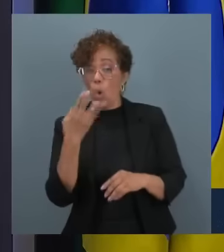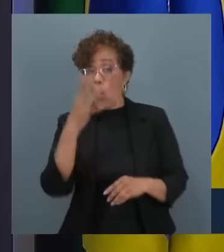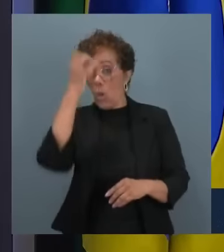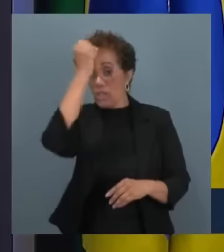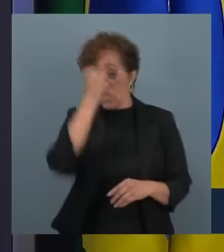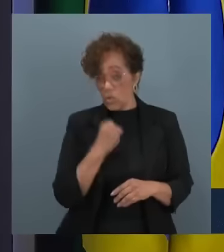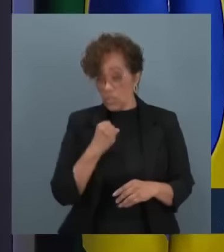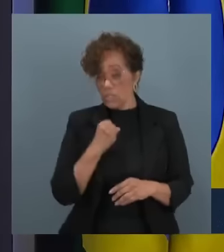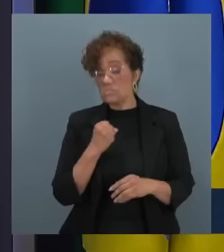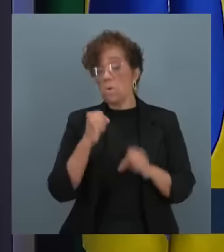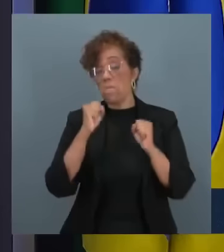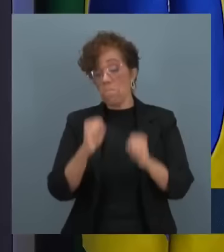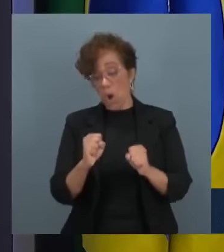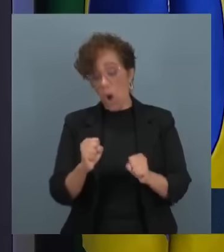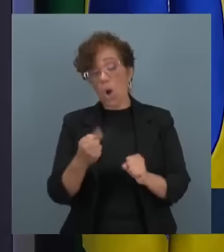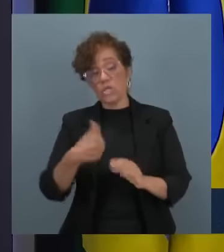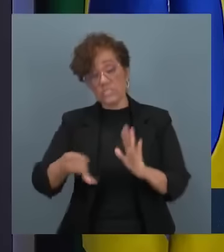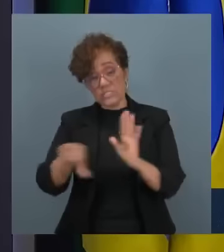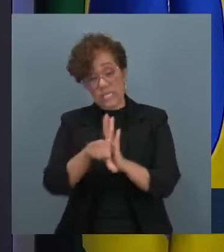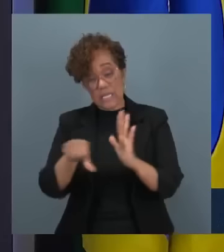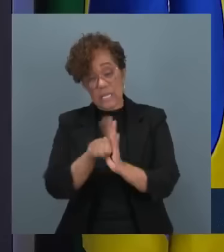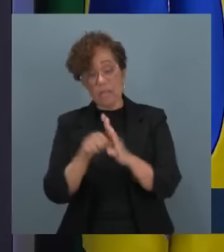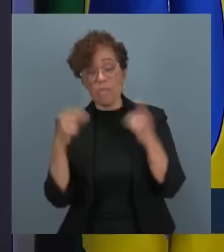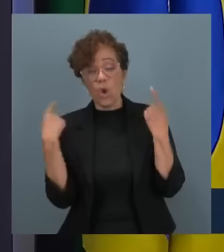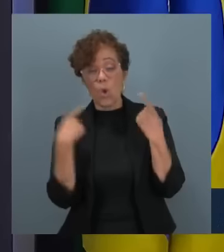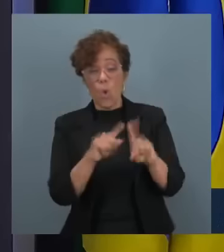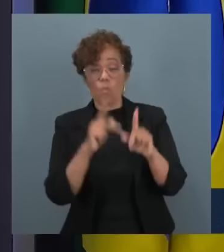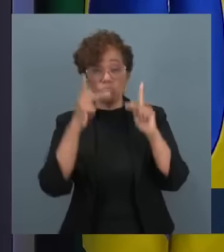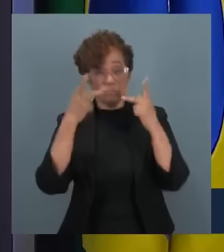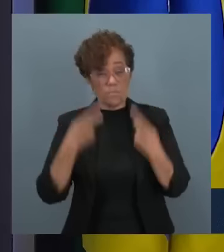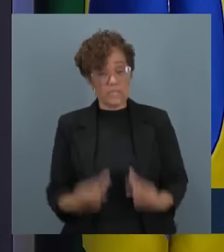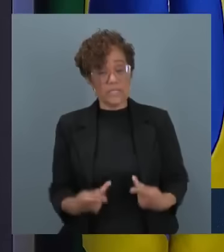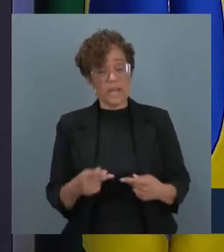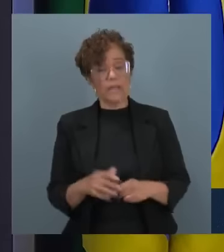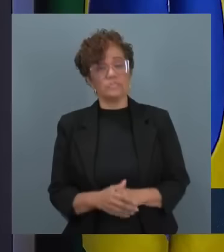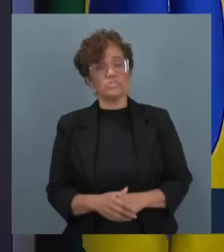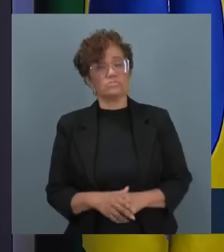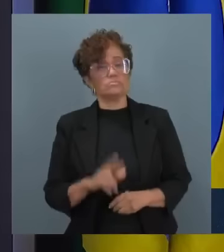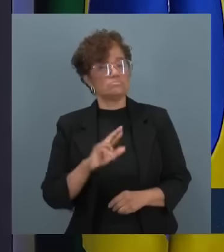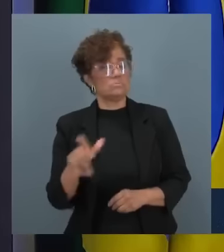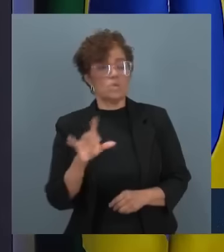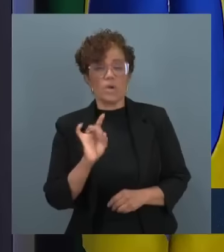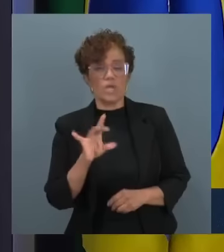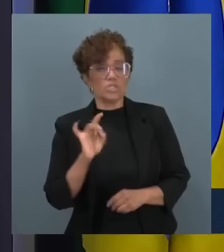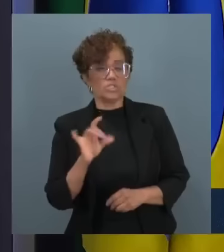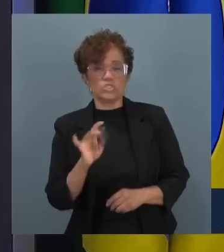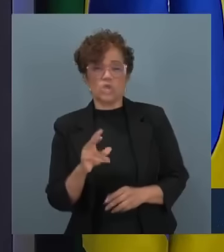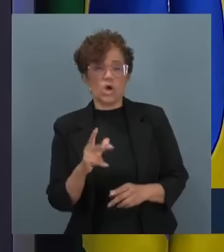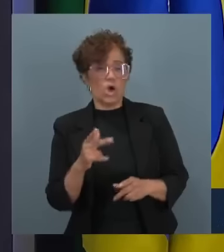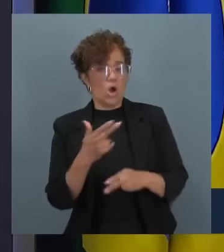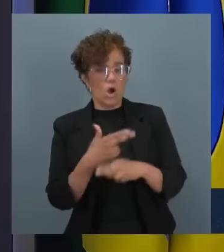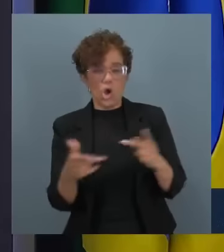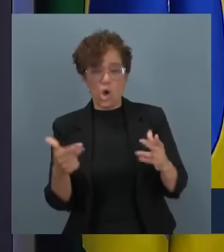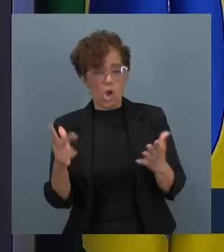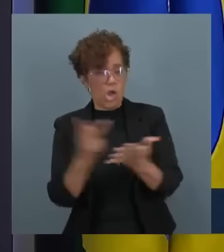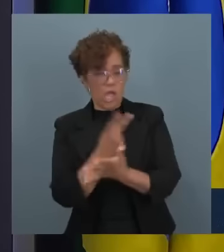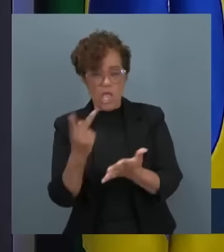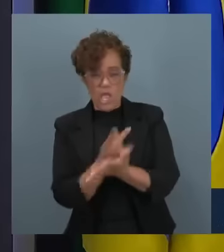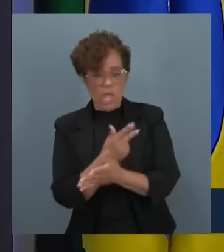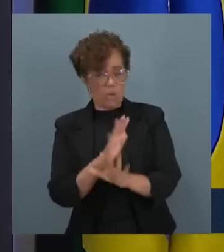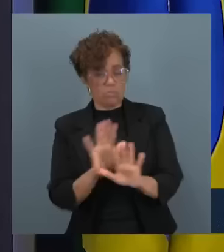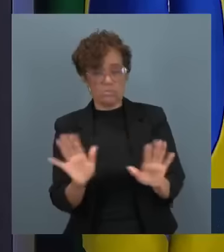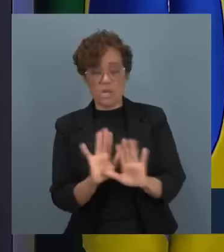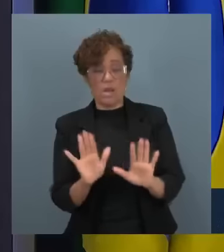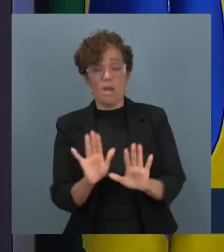pode configurar crime contra a humanidade. Não estamos falando de mera infração penal. Estamos falando de um